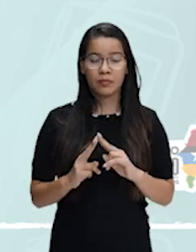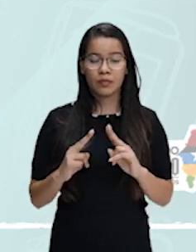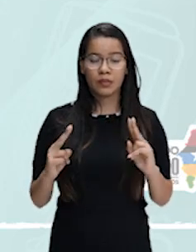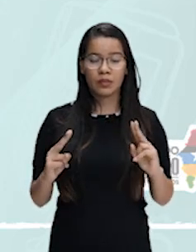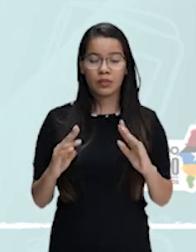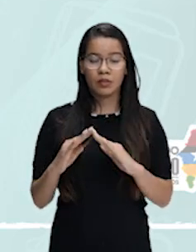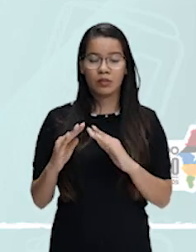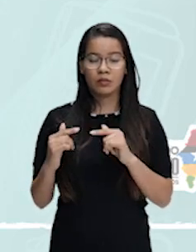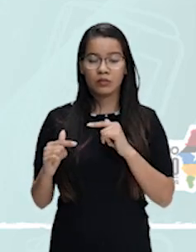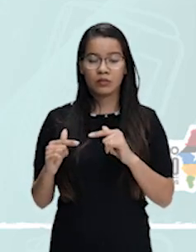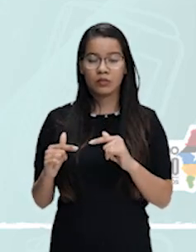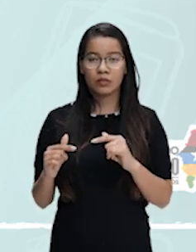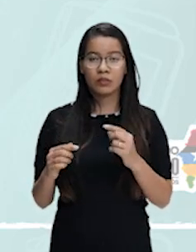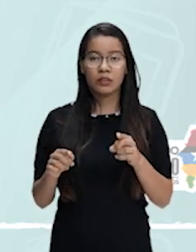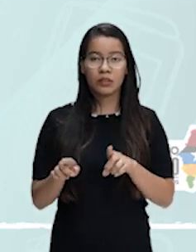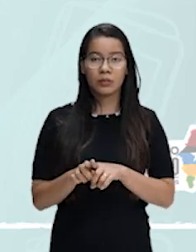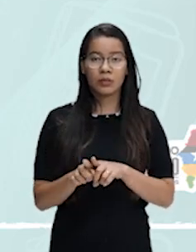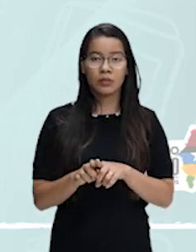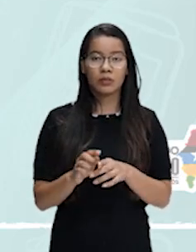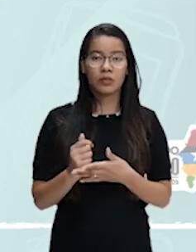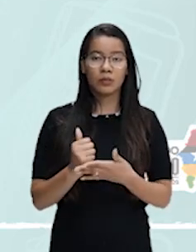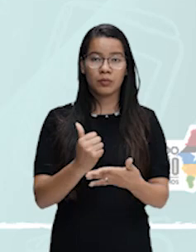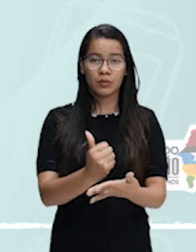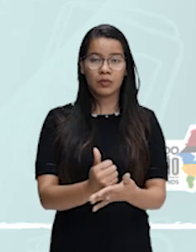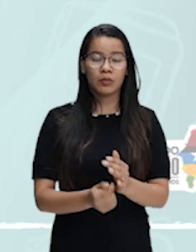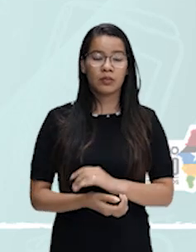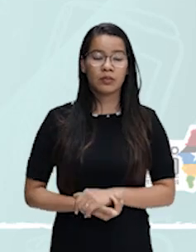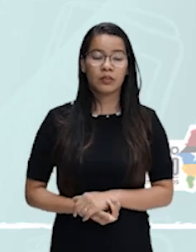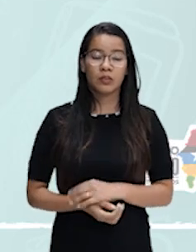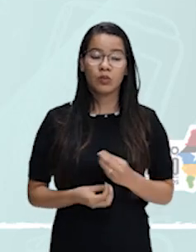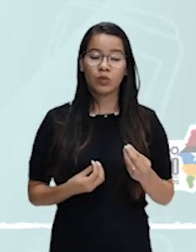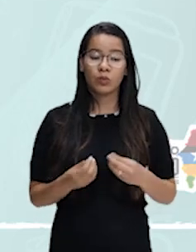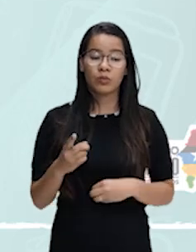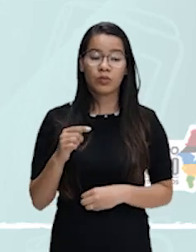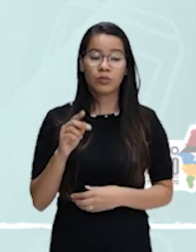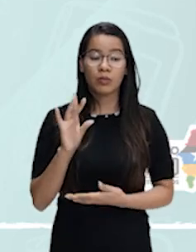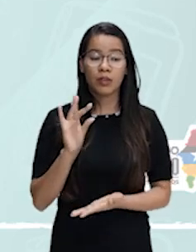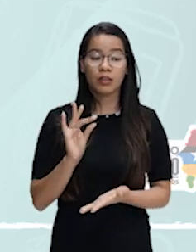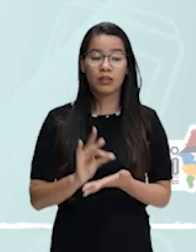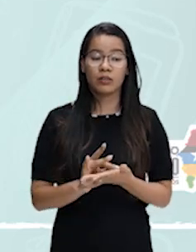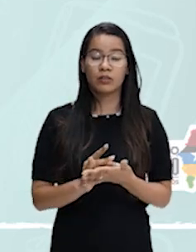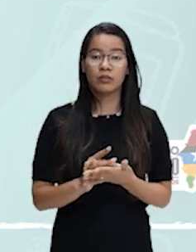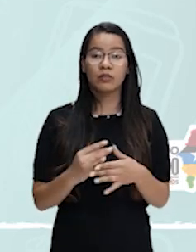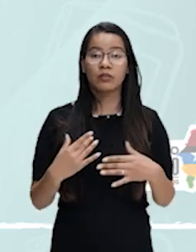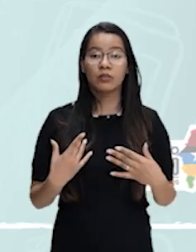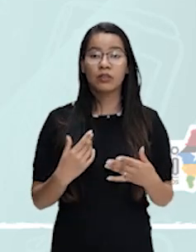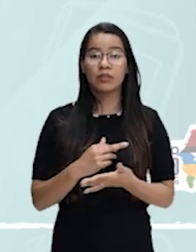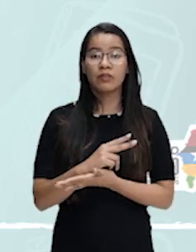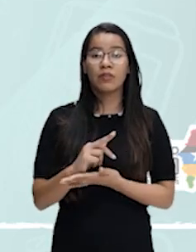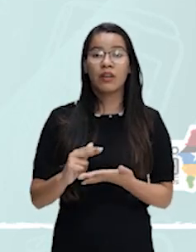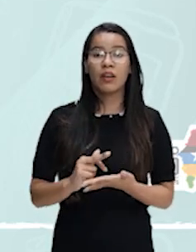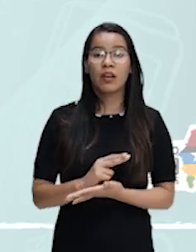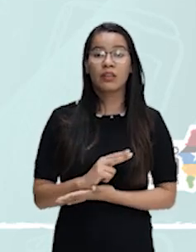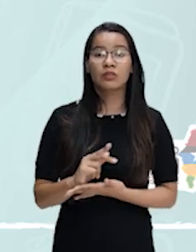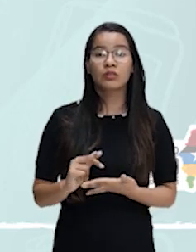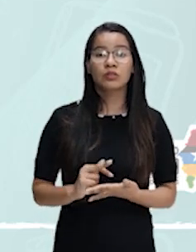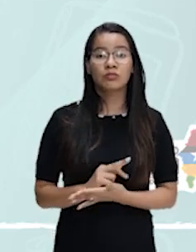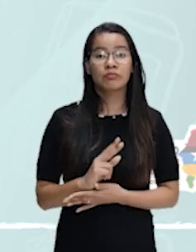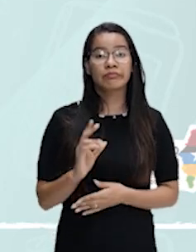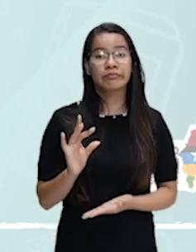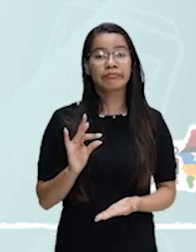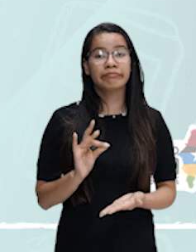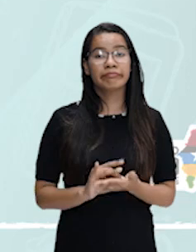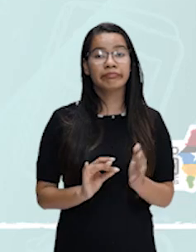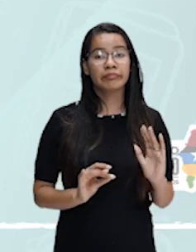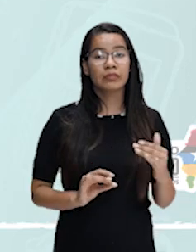home office e o colaborativo. Então, como isso se tornou uma realidade devido a vários fatores, como a própria